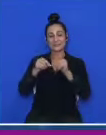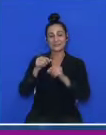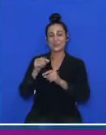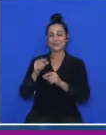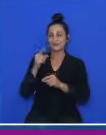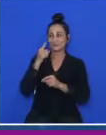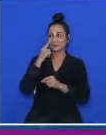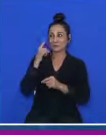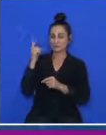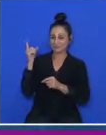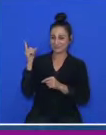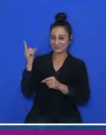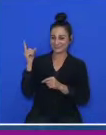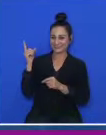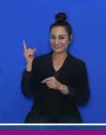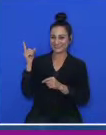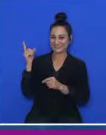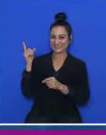Bolas posicionadas.